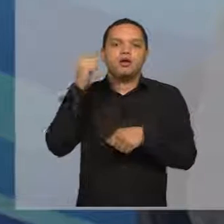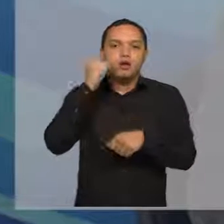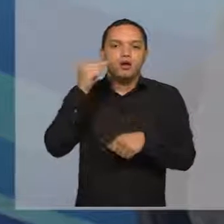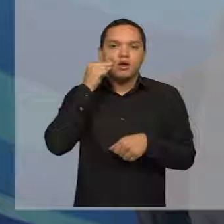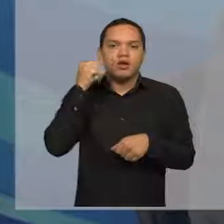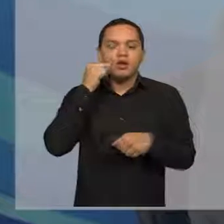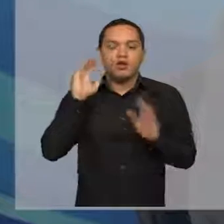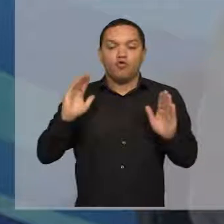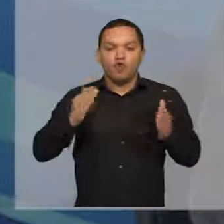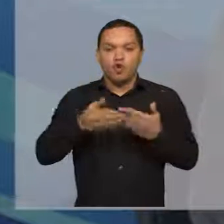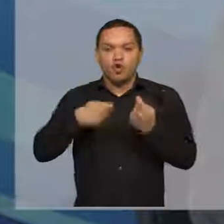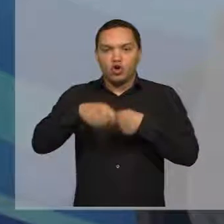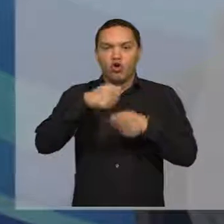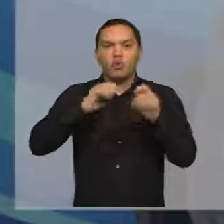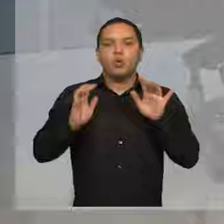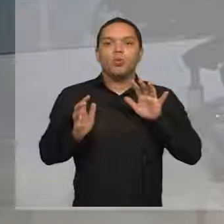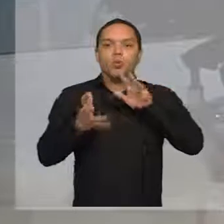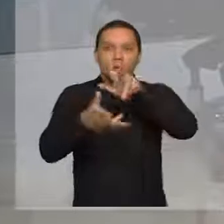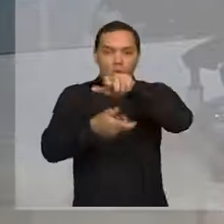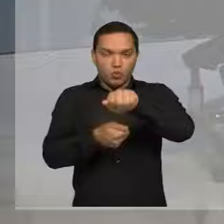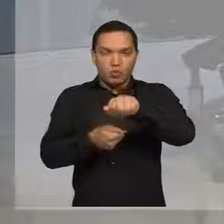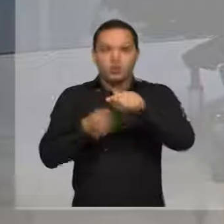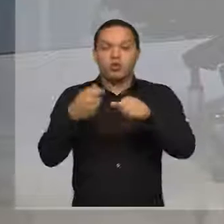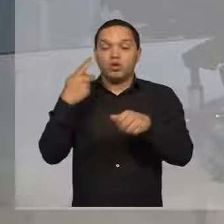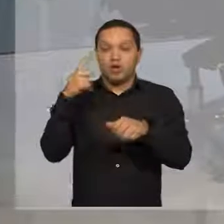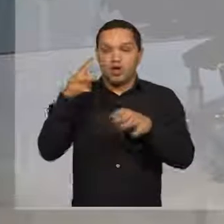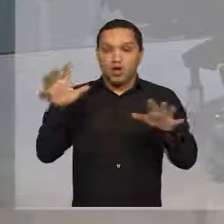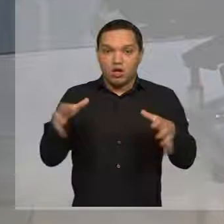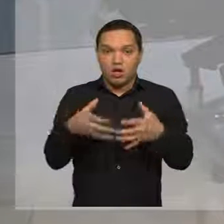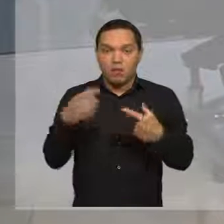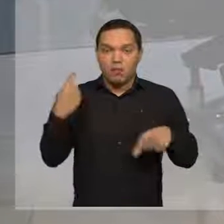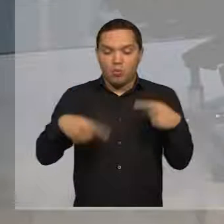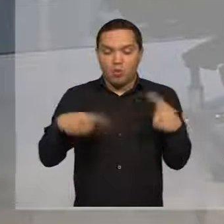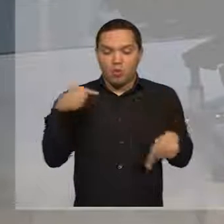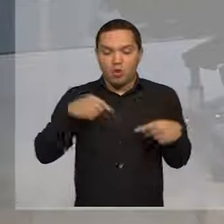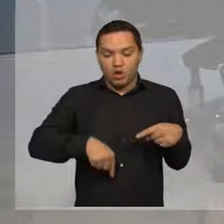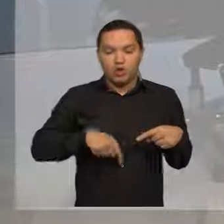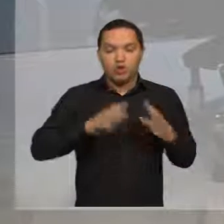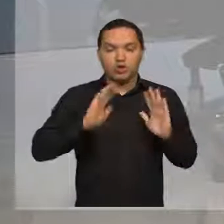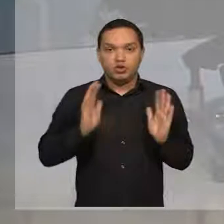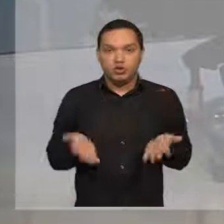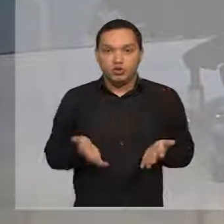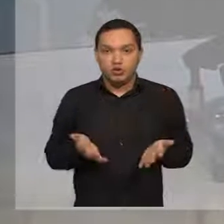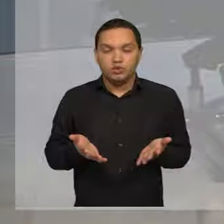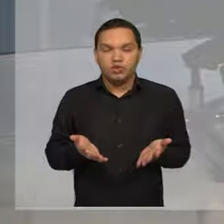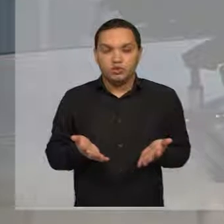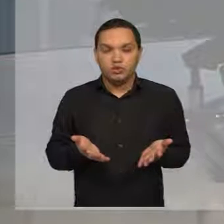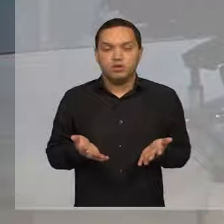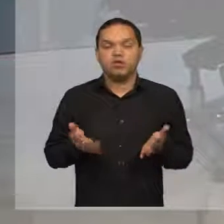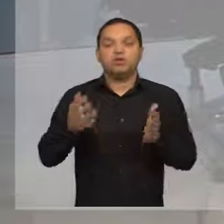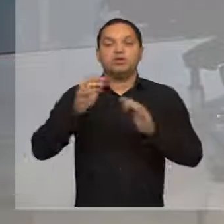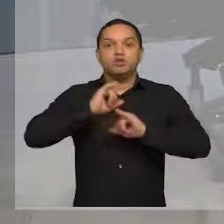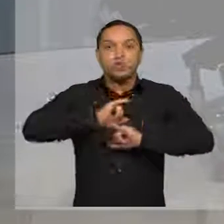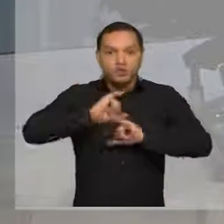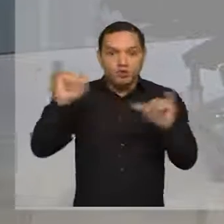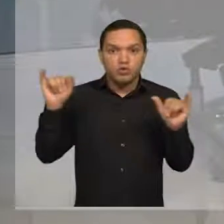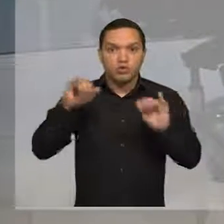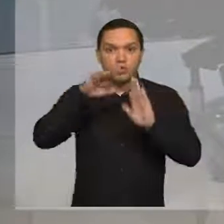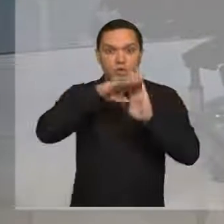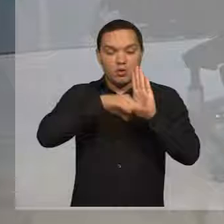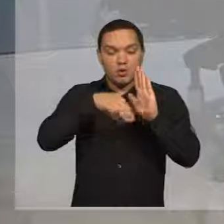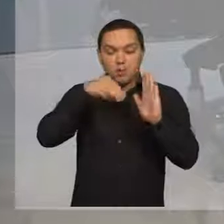Mundial, Fórum Econômico Mundial, a equipe política aqui no Brasil lançou as chamadas metas